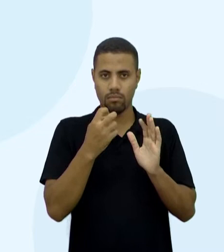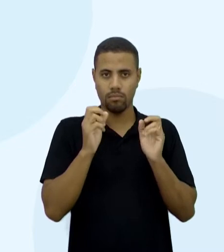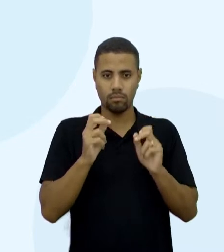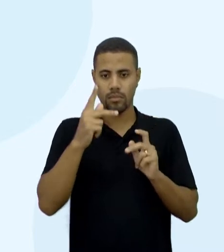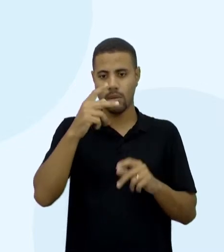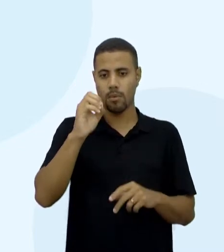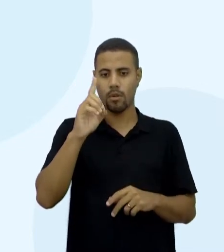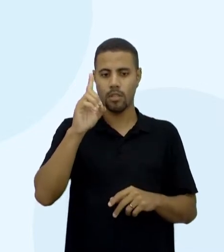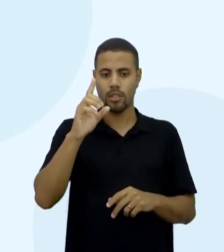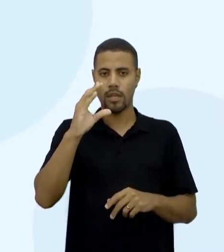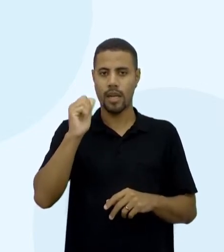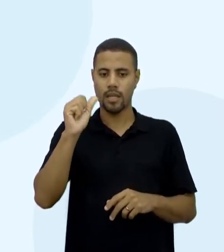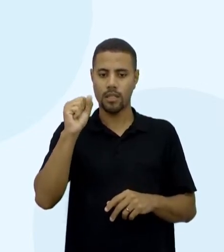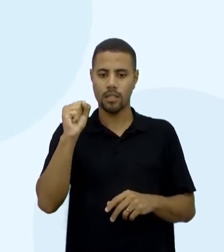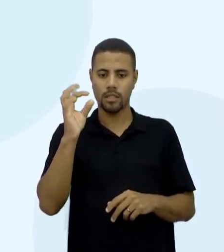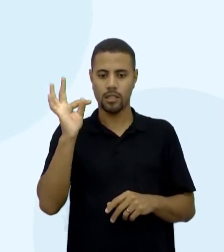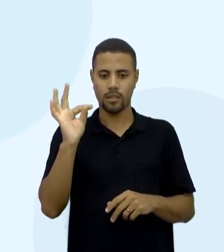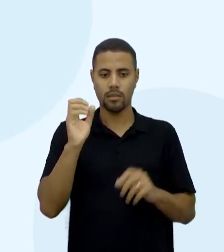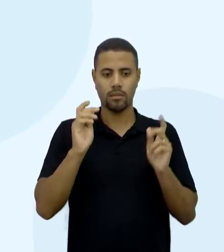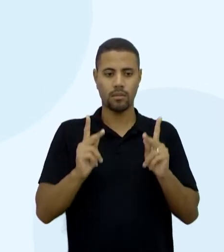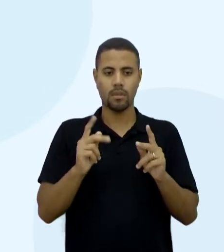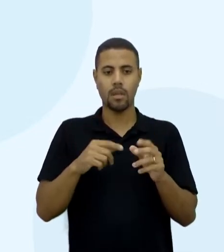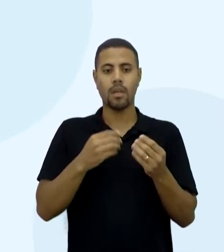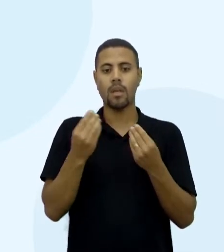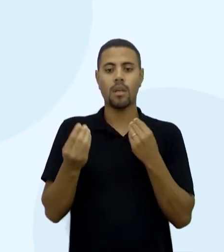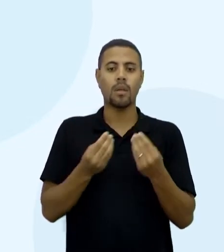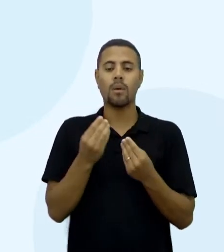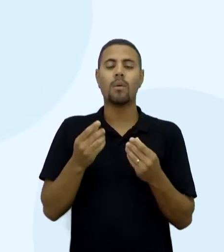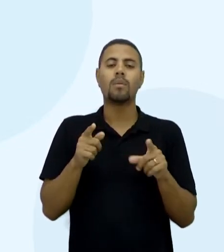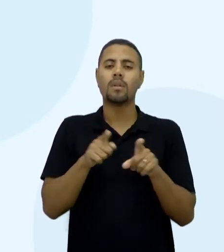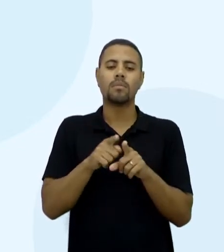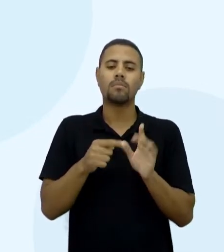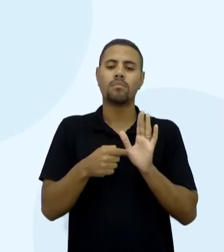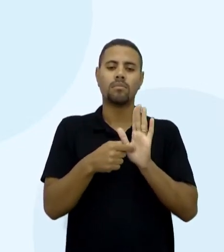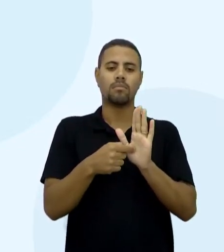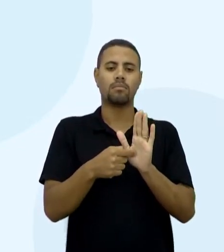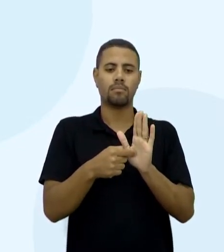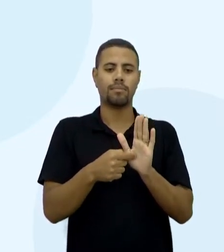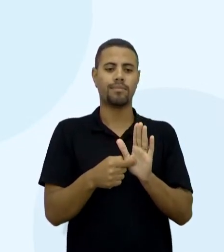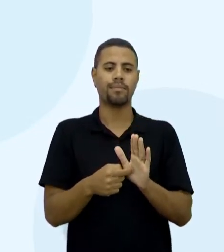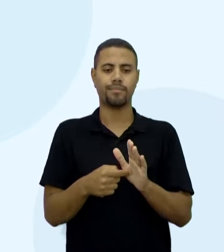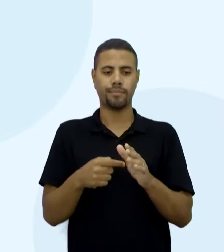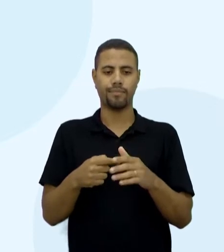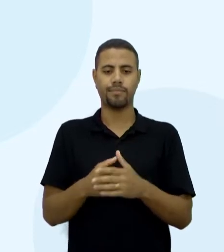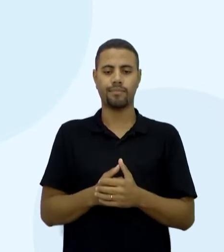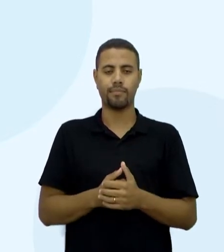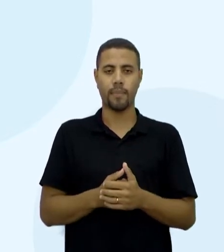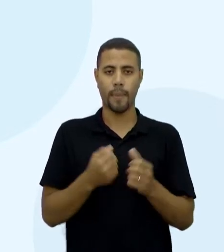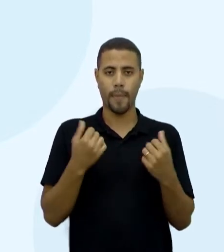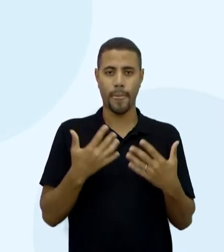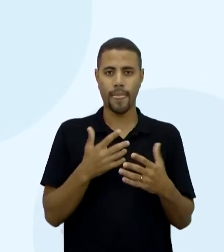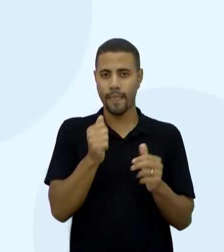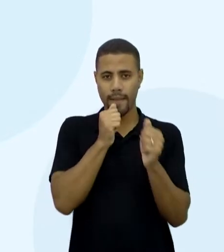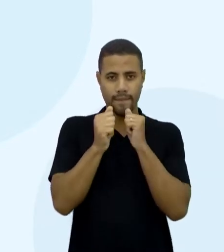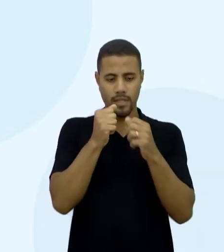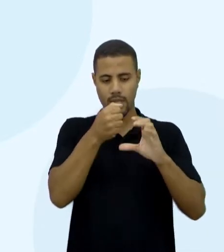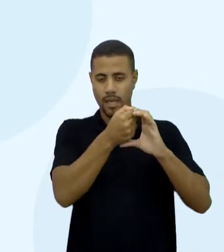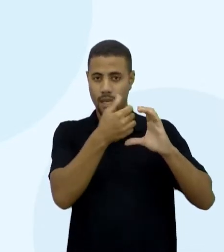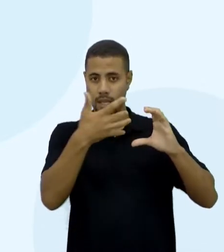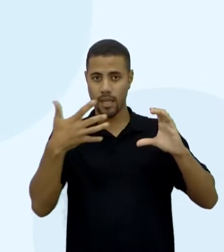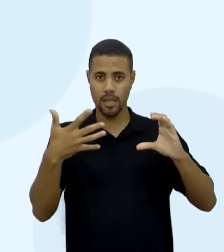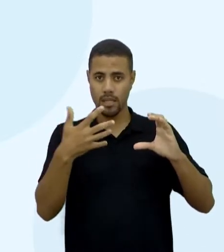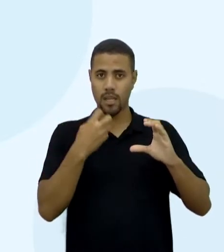tá? E a transcrição dela, como é que ficaria aí? Então, ó, vamos observar as características de uma entrevista